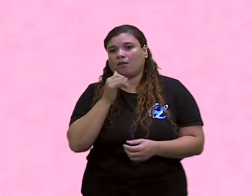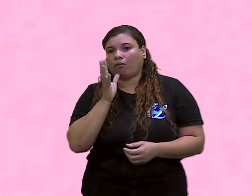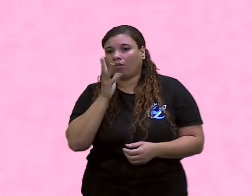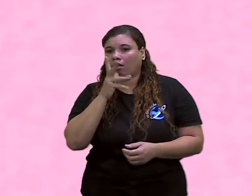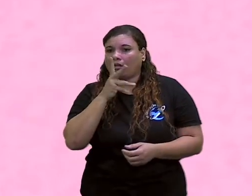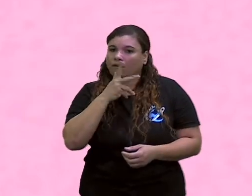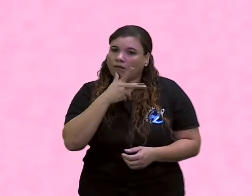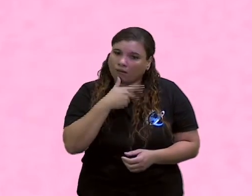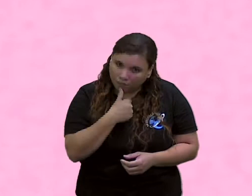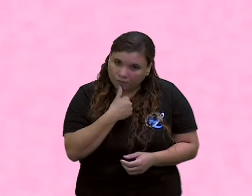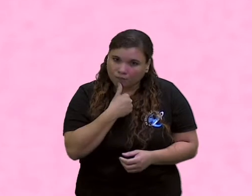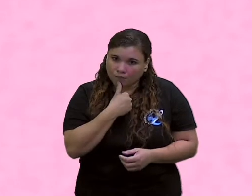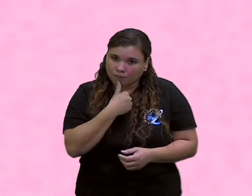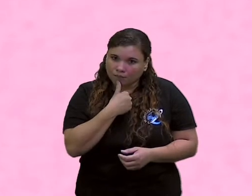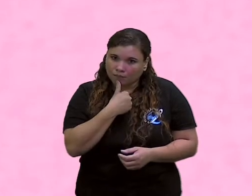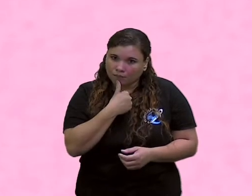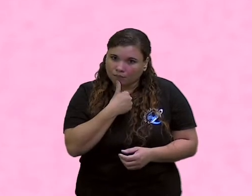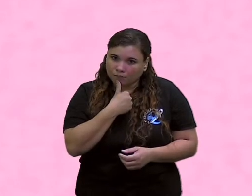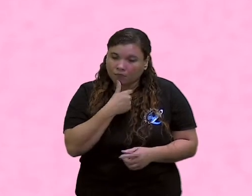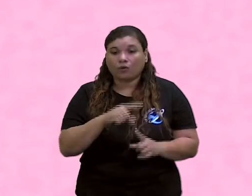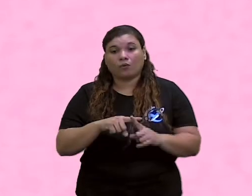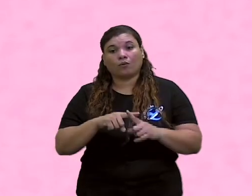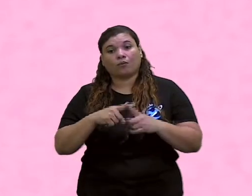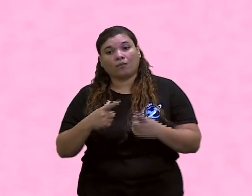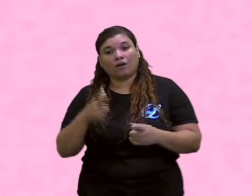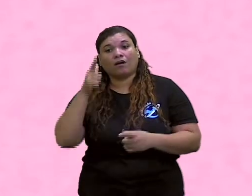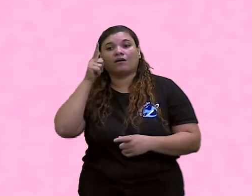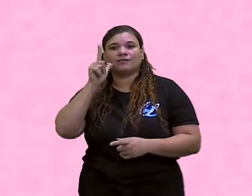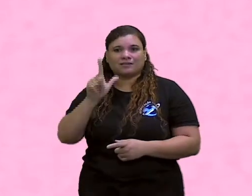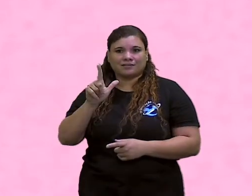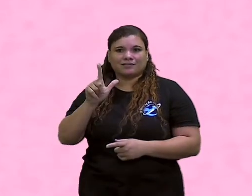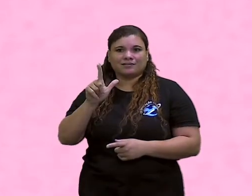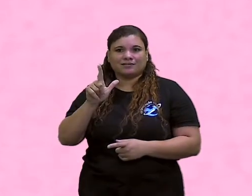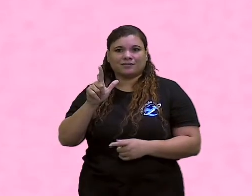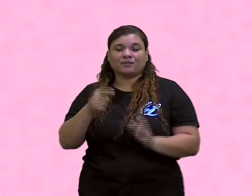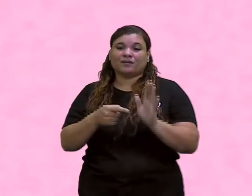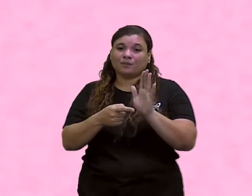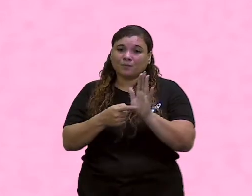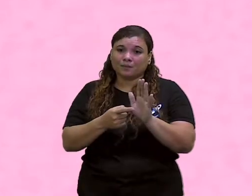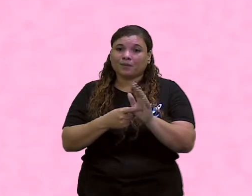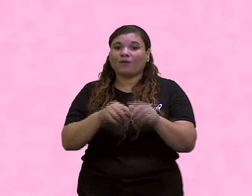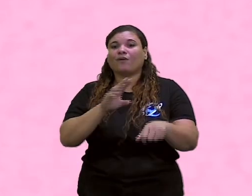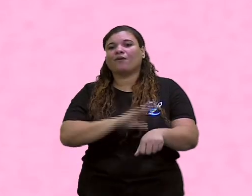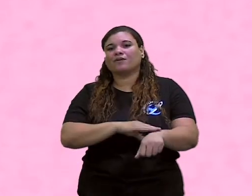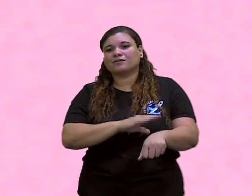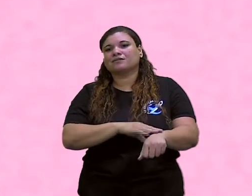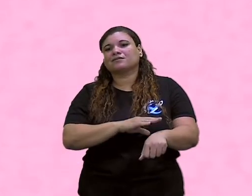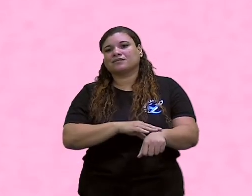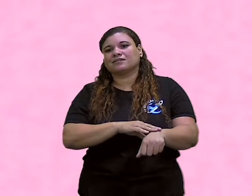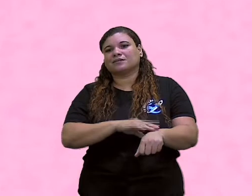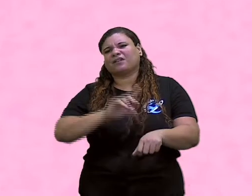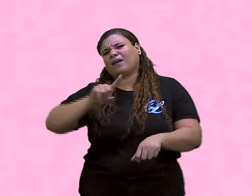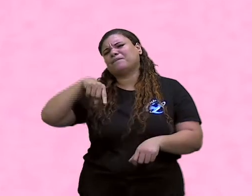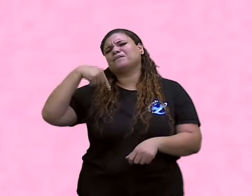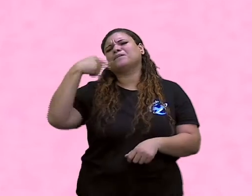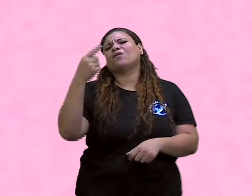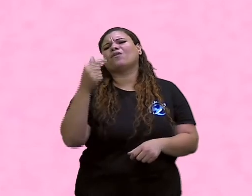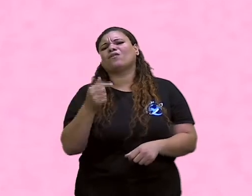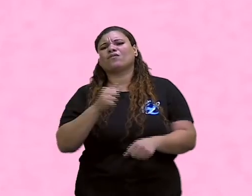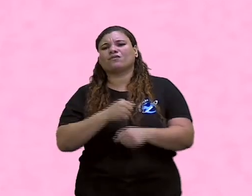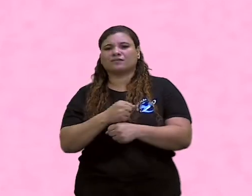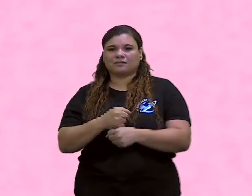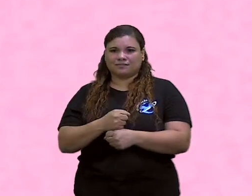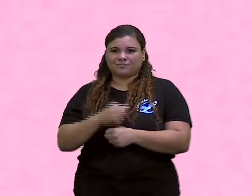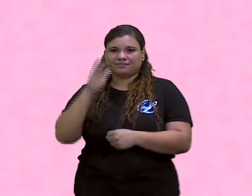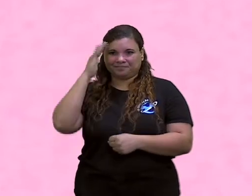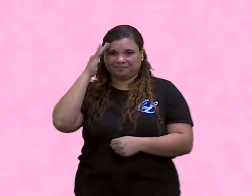adjunto adverbial, né? No sentido de tempo, né? De demarcar esse tempo. E quando a gente coloca ela também no sentido